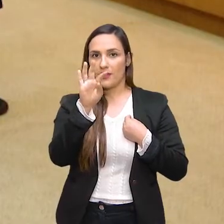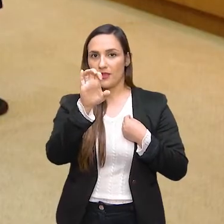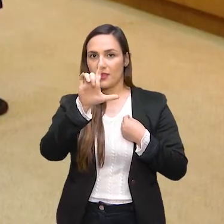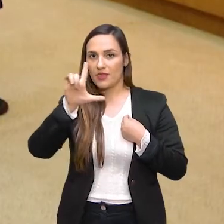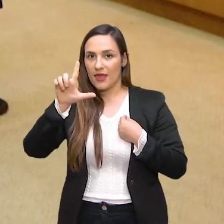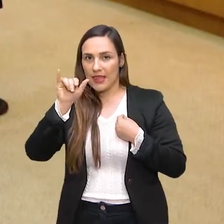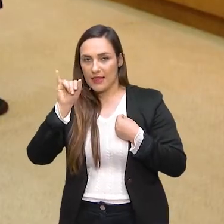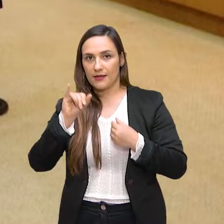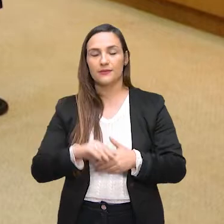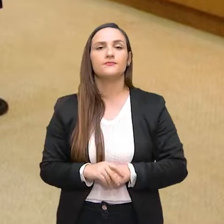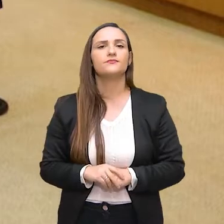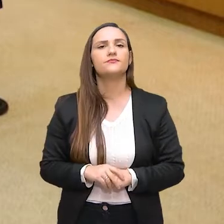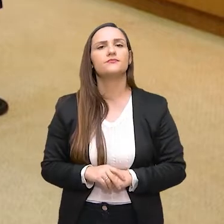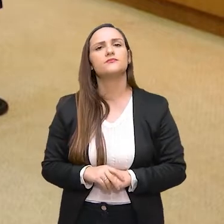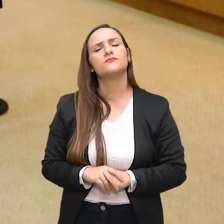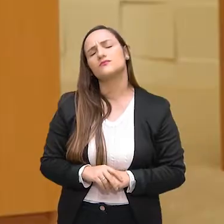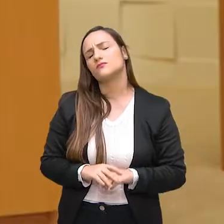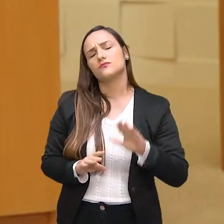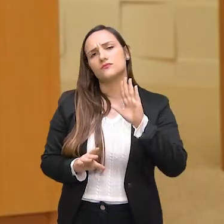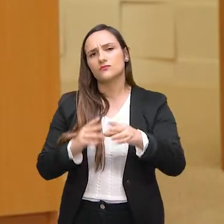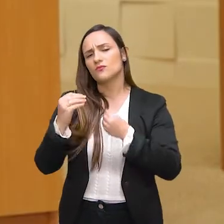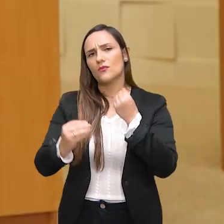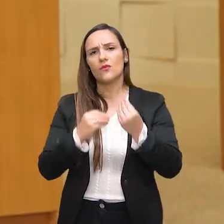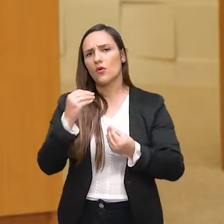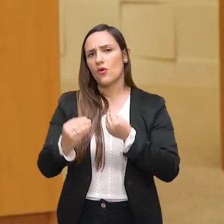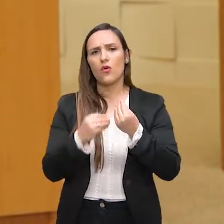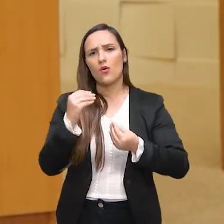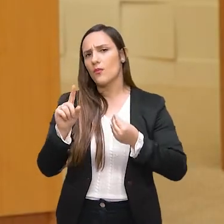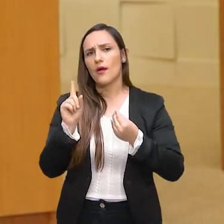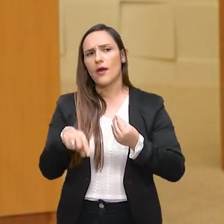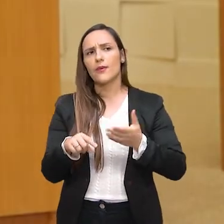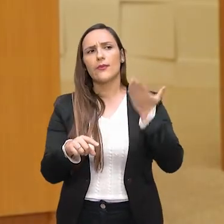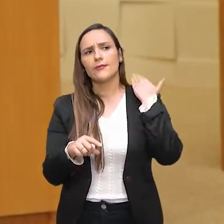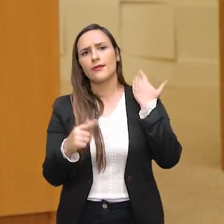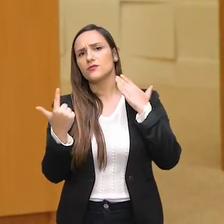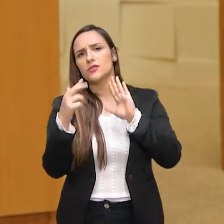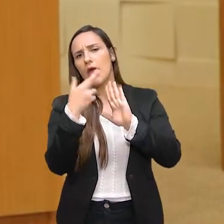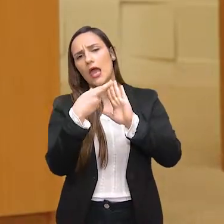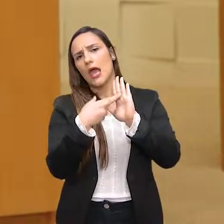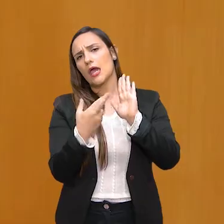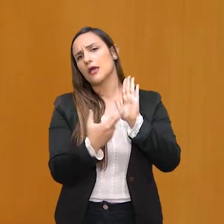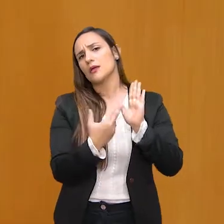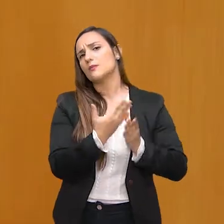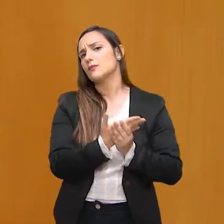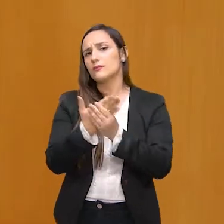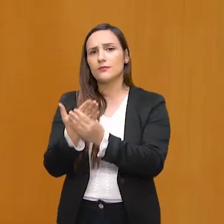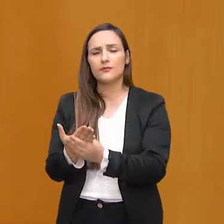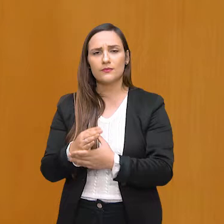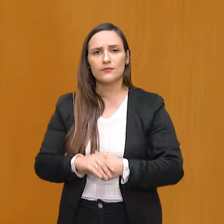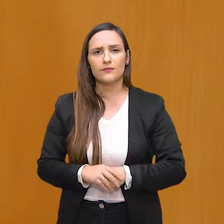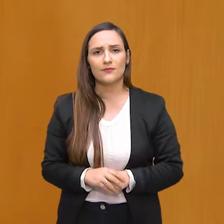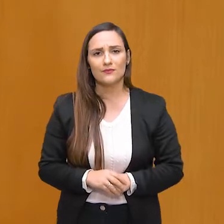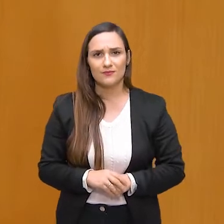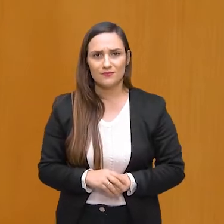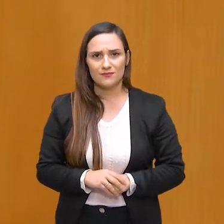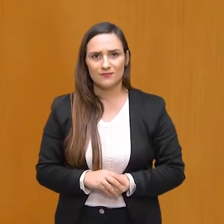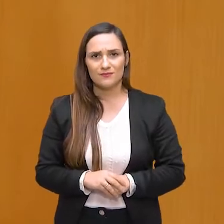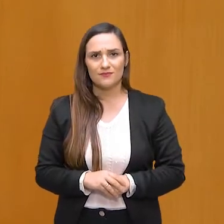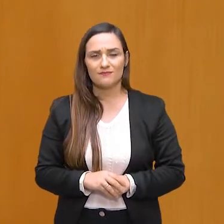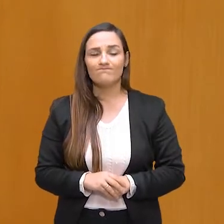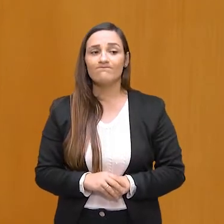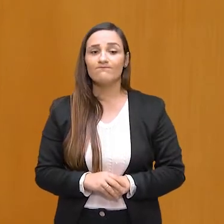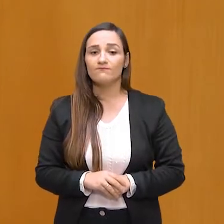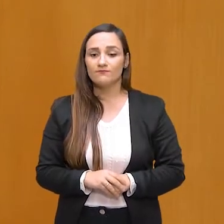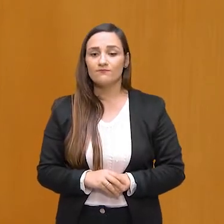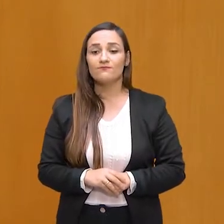como era antes, como que era o cenário antes do surgimento das normas processuais? Fernando, que eu